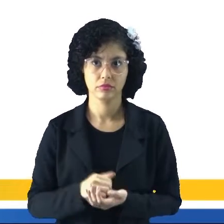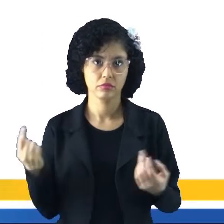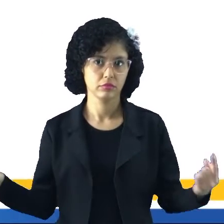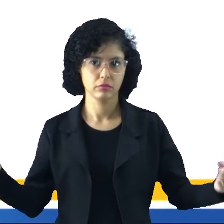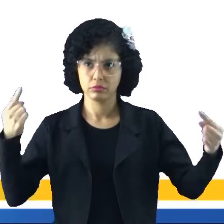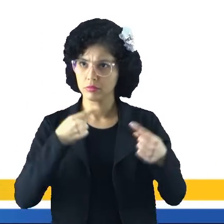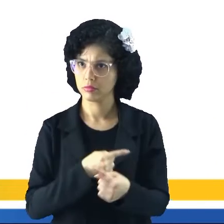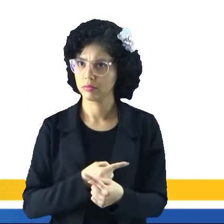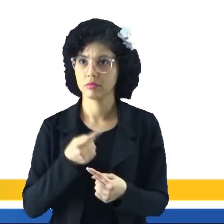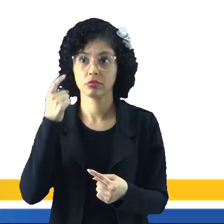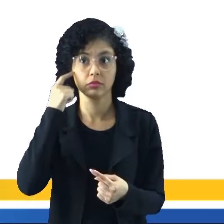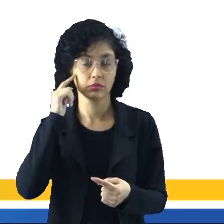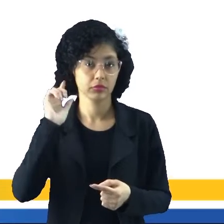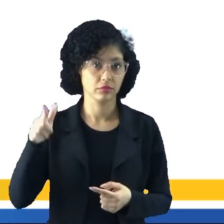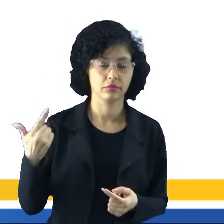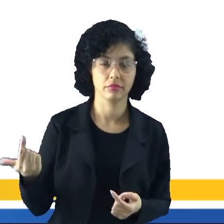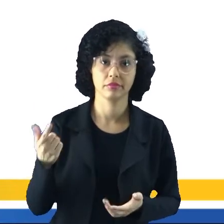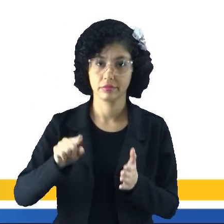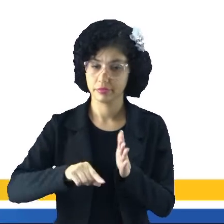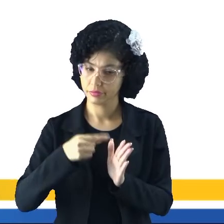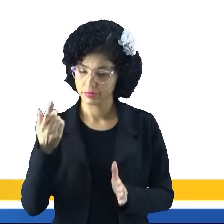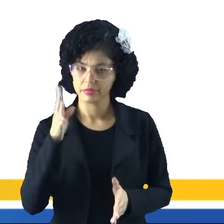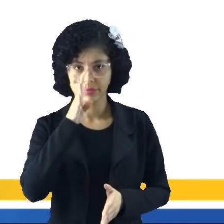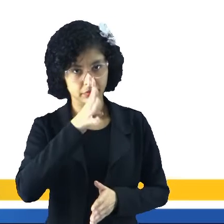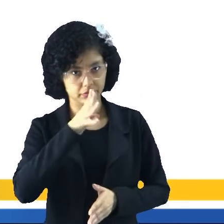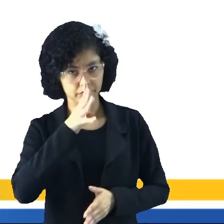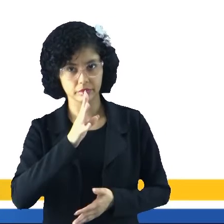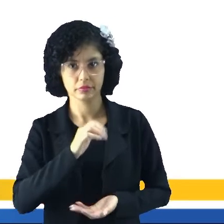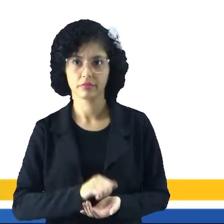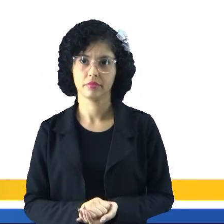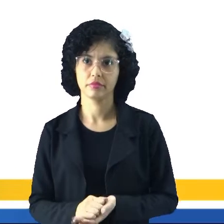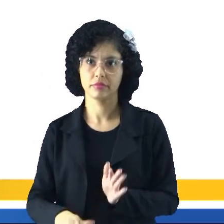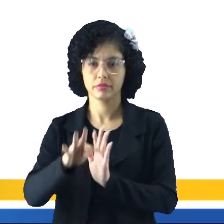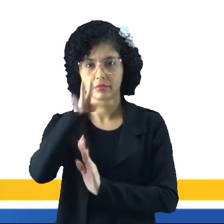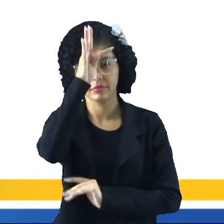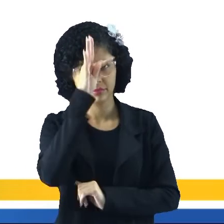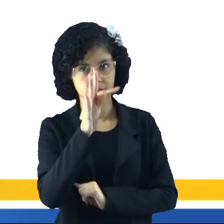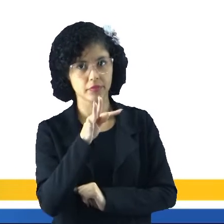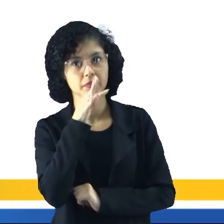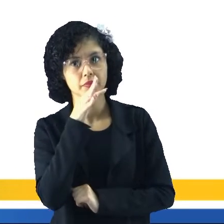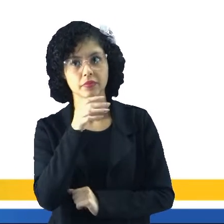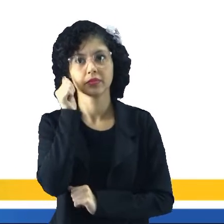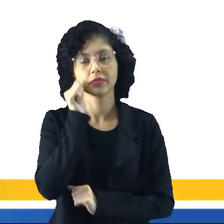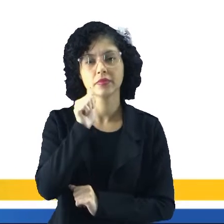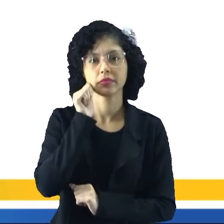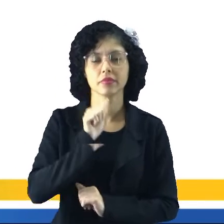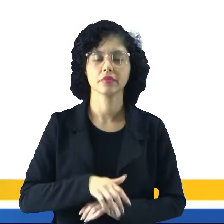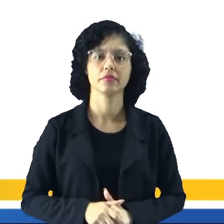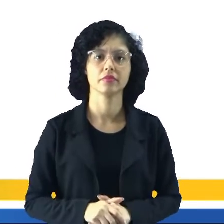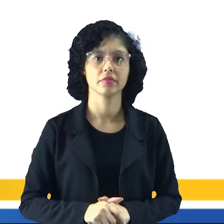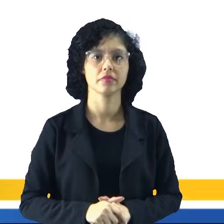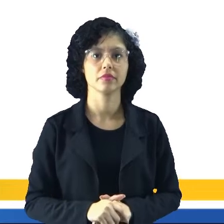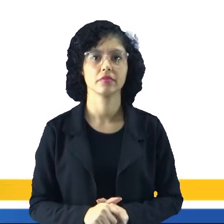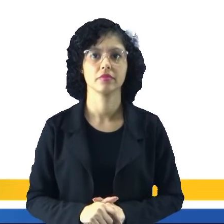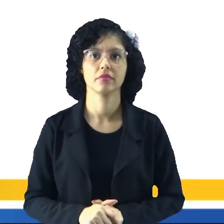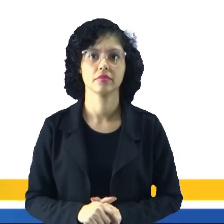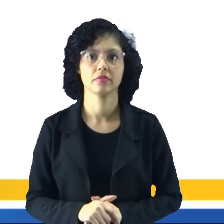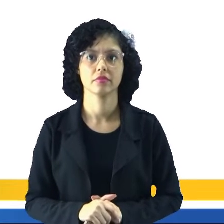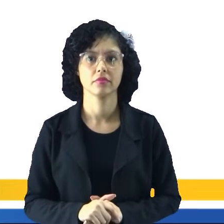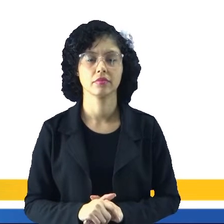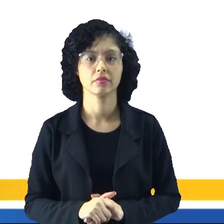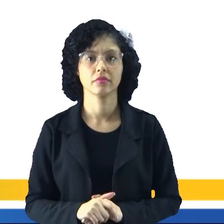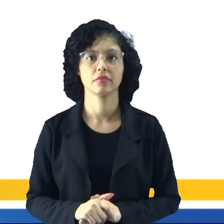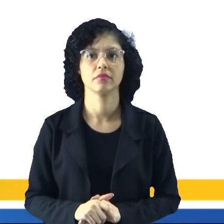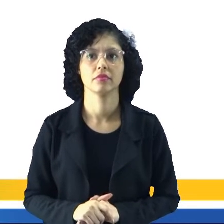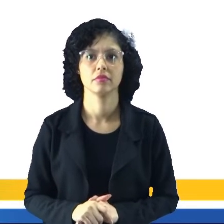diverge totalmente do pensamento da outra, uma vez que ela critica esses moldes tradicionais né, da mulher, tá? Então nós já